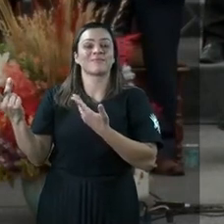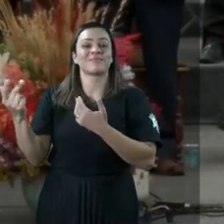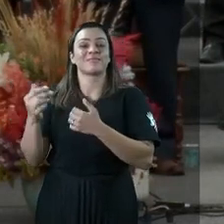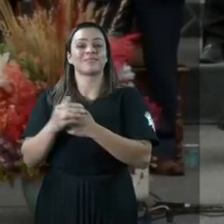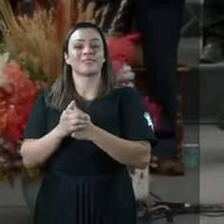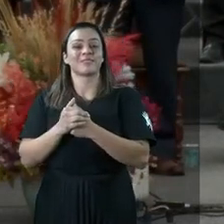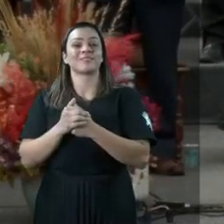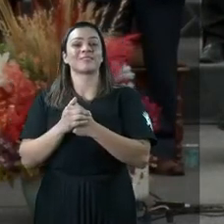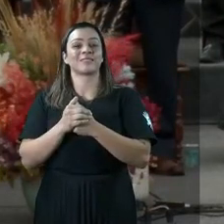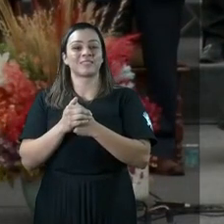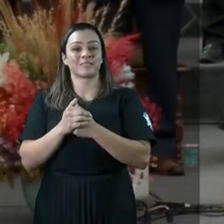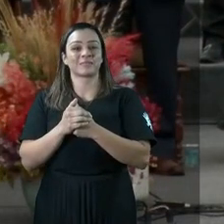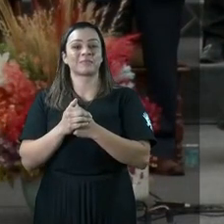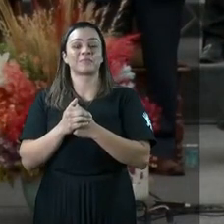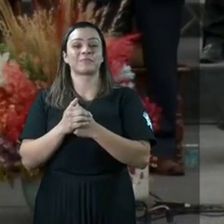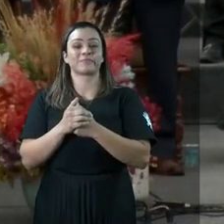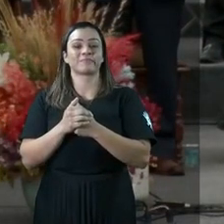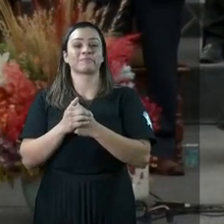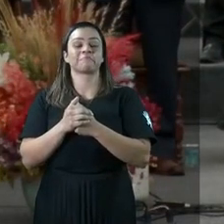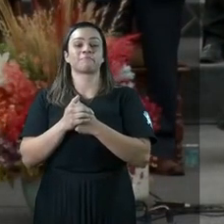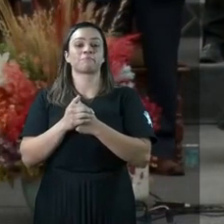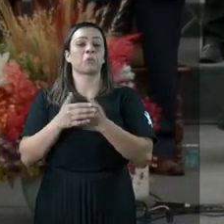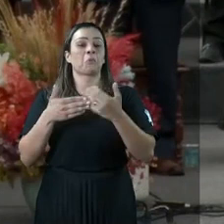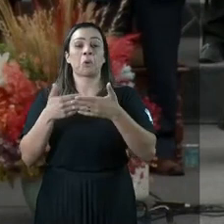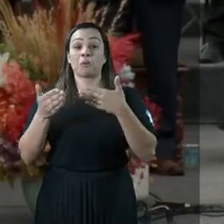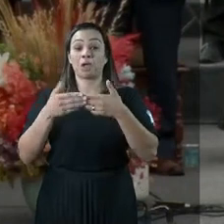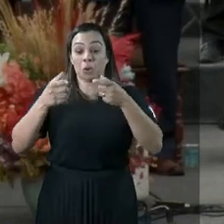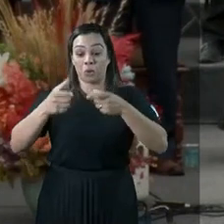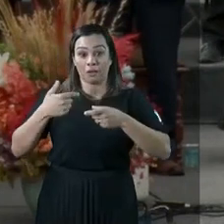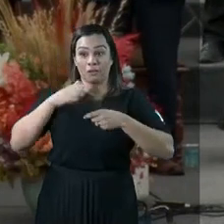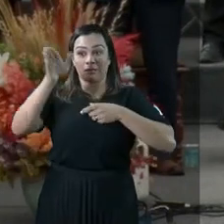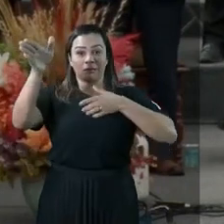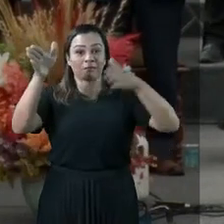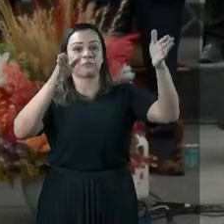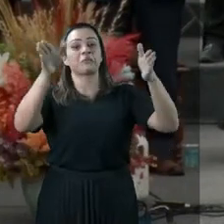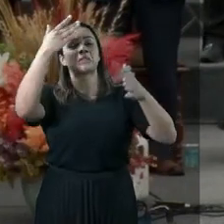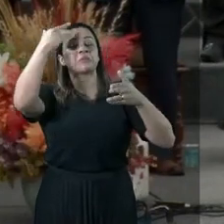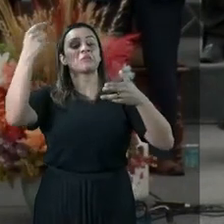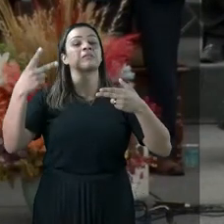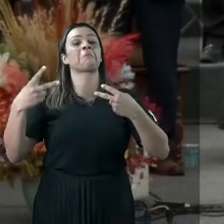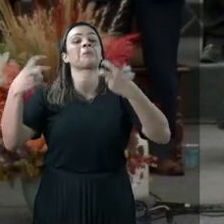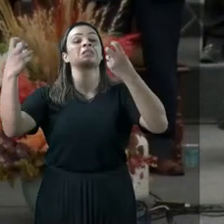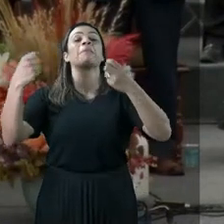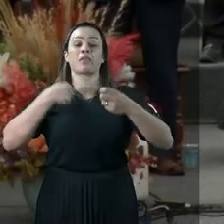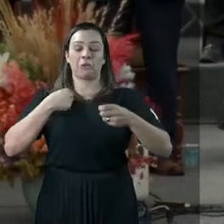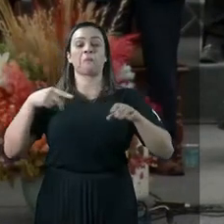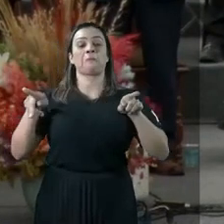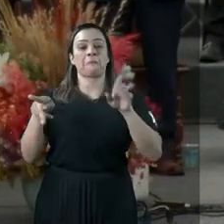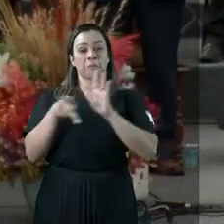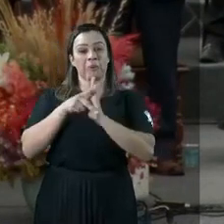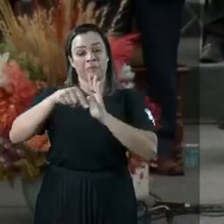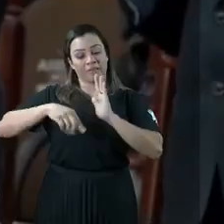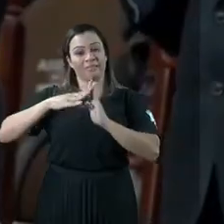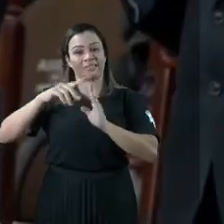causa daquela frase. Obrigado. Deus abençoe de uma forma especial. E na pessoa do pastor Flávio Pena, eu saúdo toda